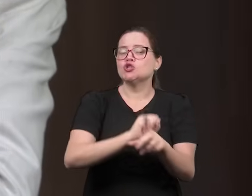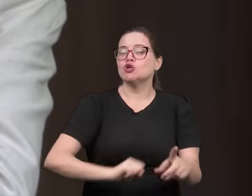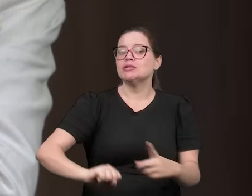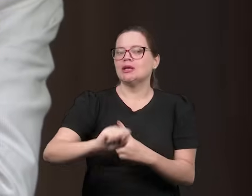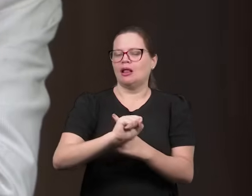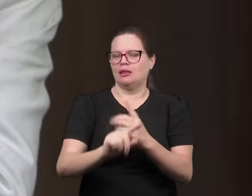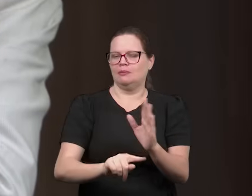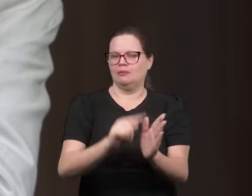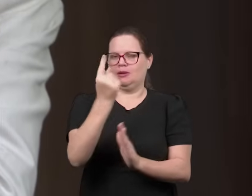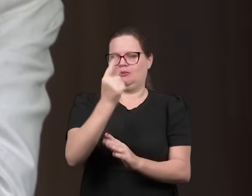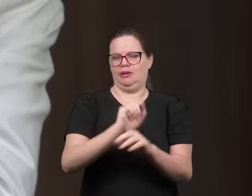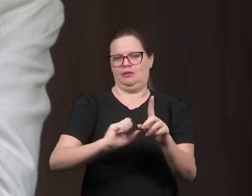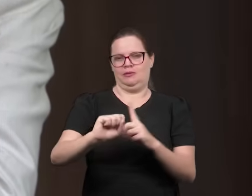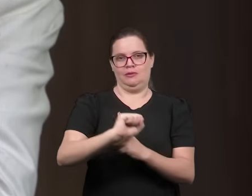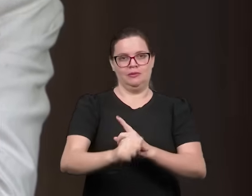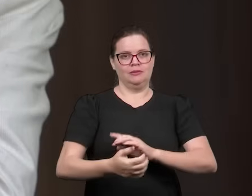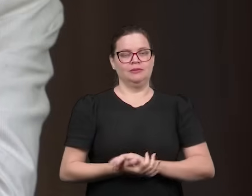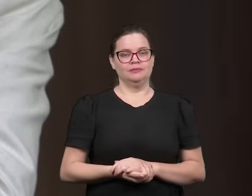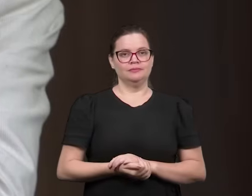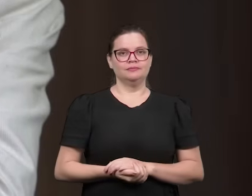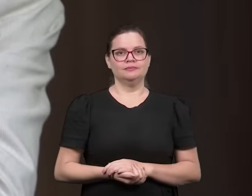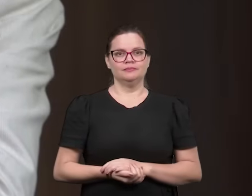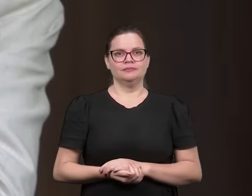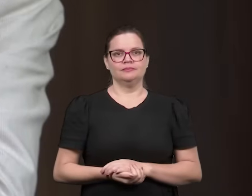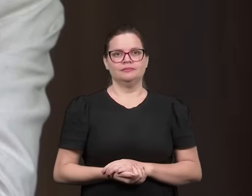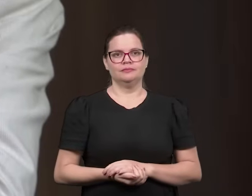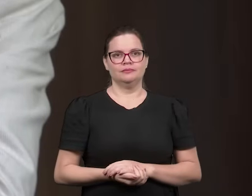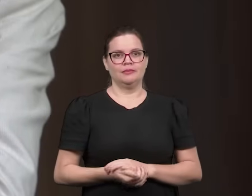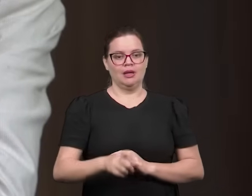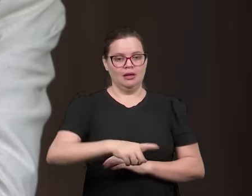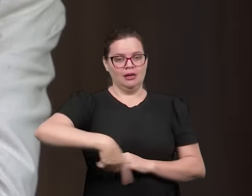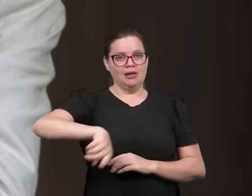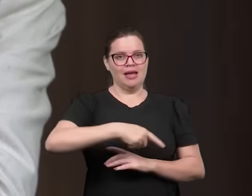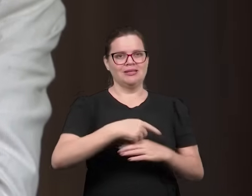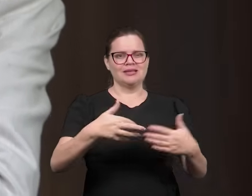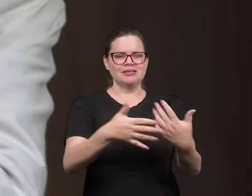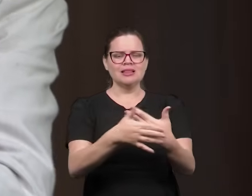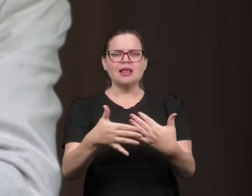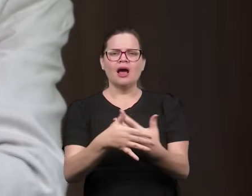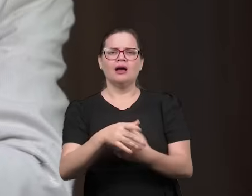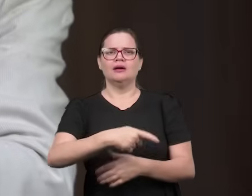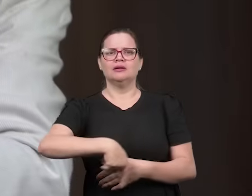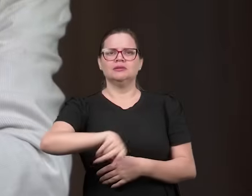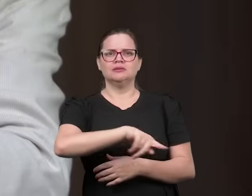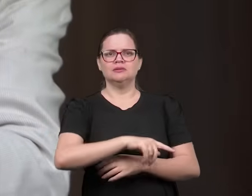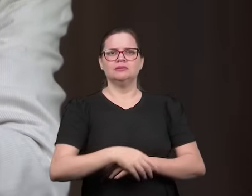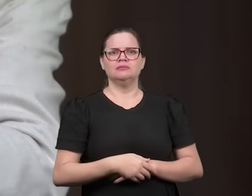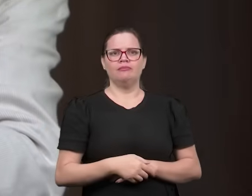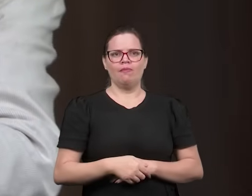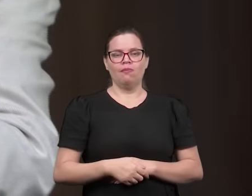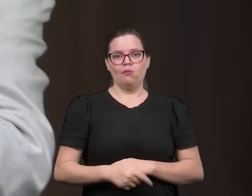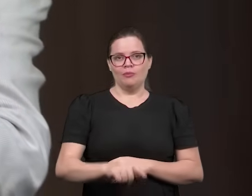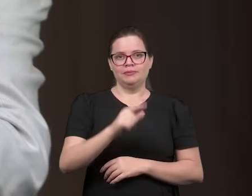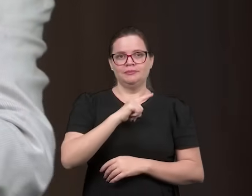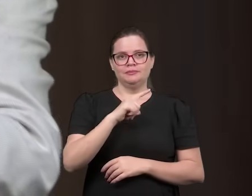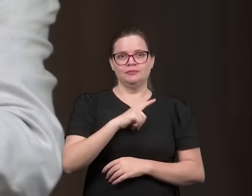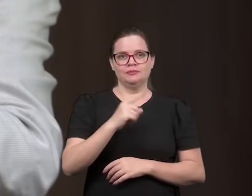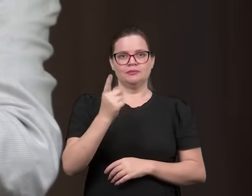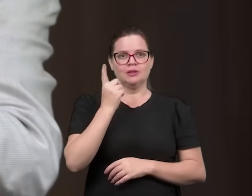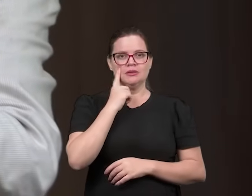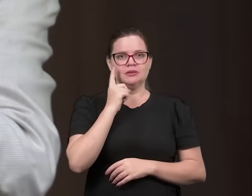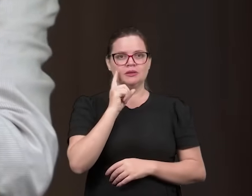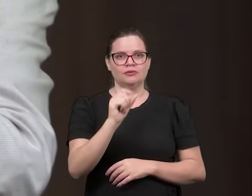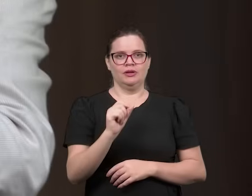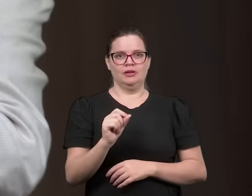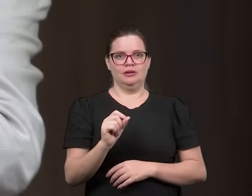as cidades começavam a crescer até mesmo de forma tortuosas, porque aqui, a cada década que se passava,